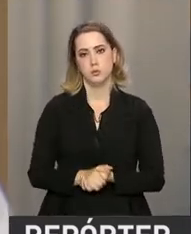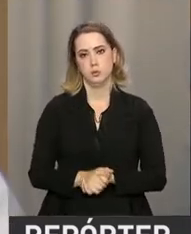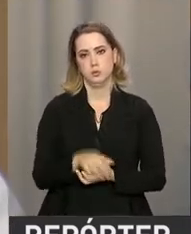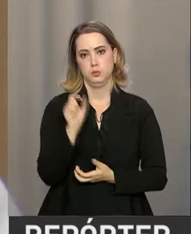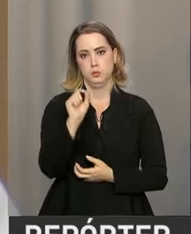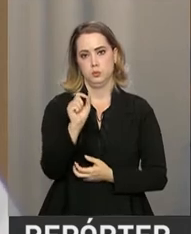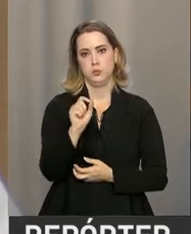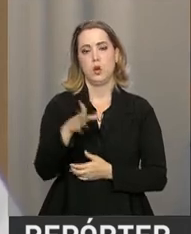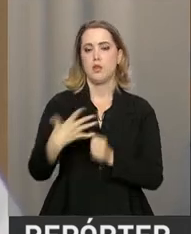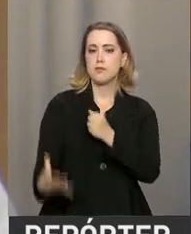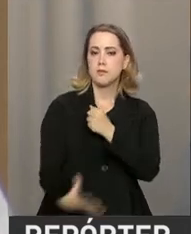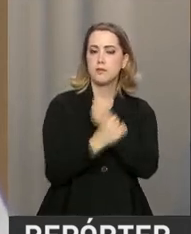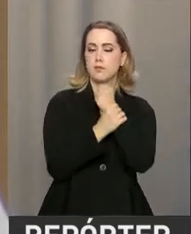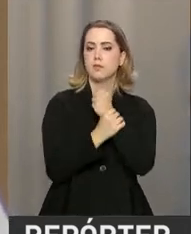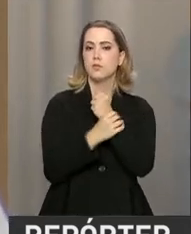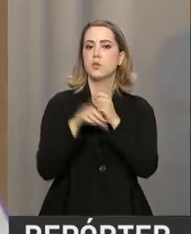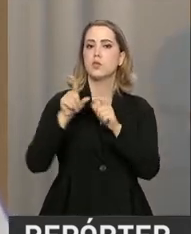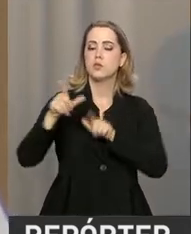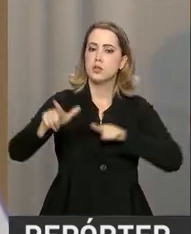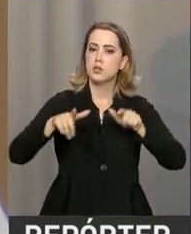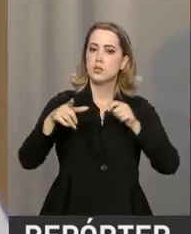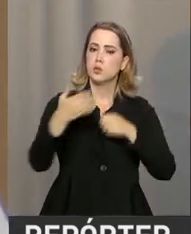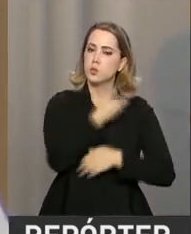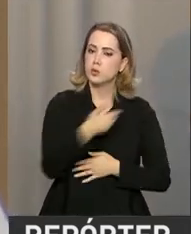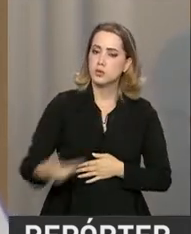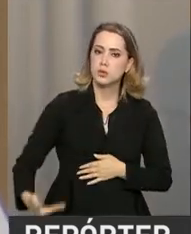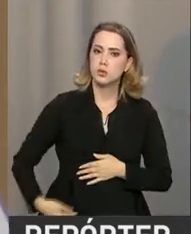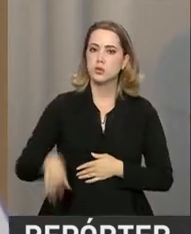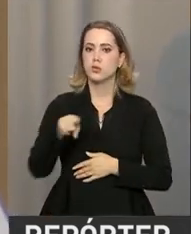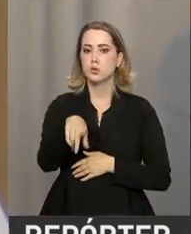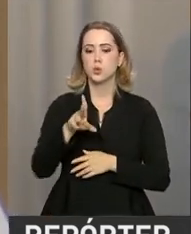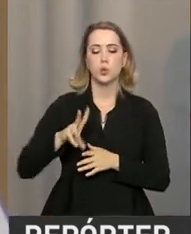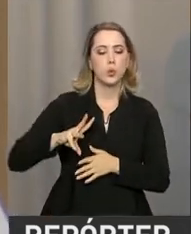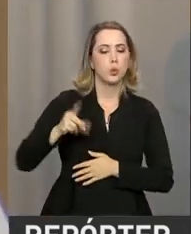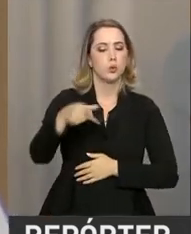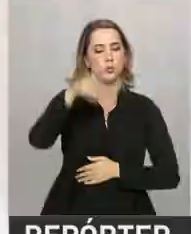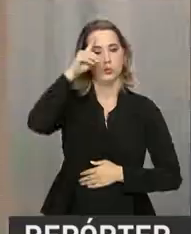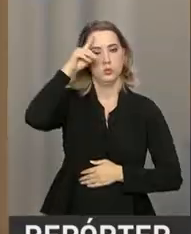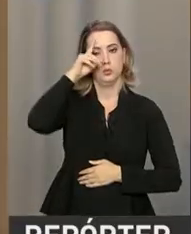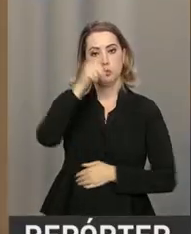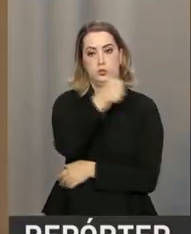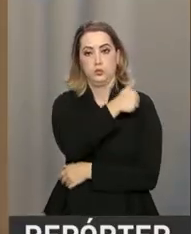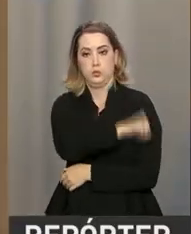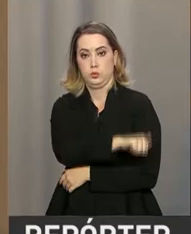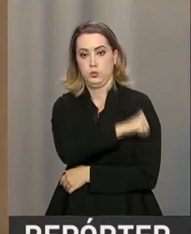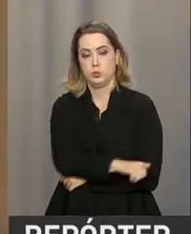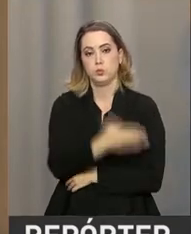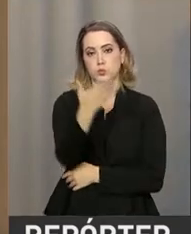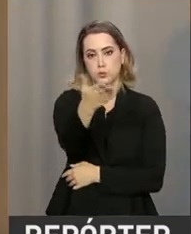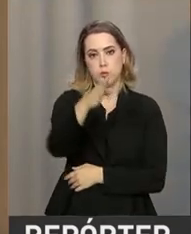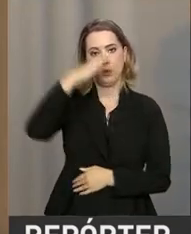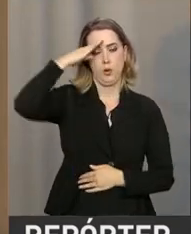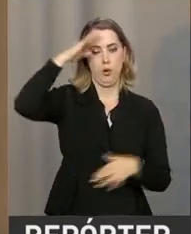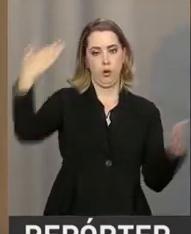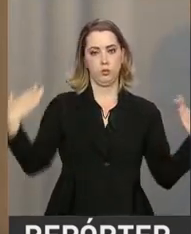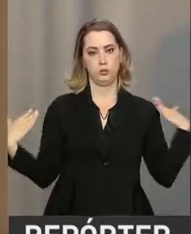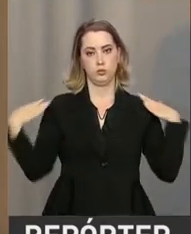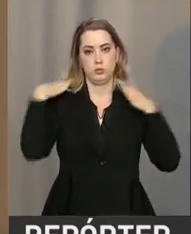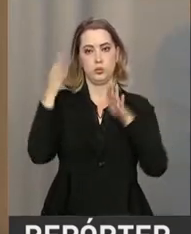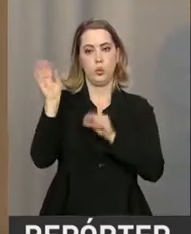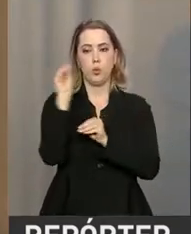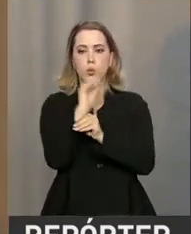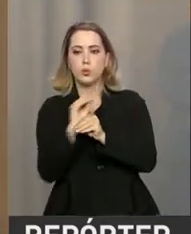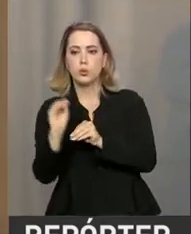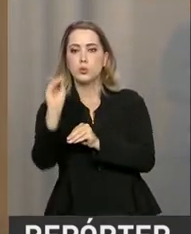diria, a segurança pública regular, diária, cotidiana do Rio de Janeiro. As Forças Armadas de Defesa